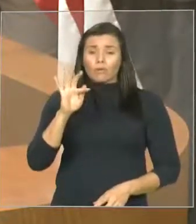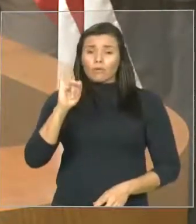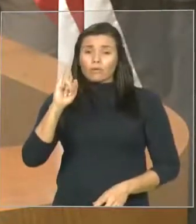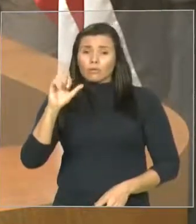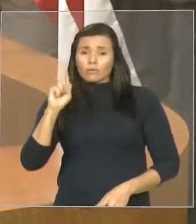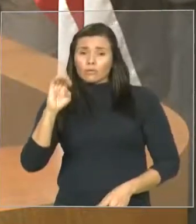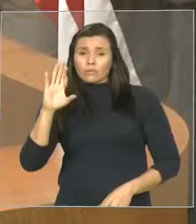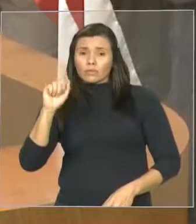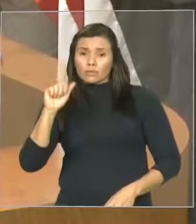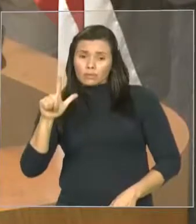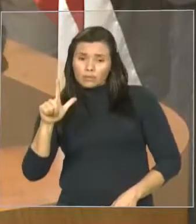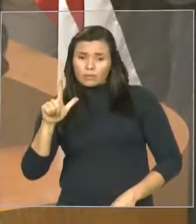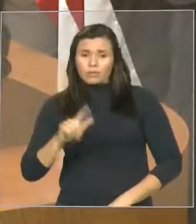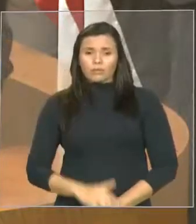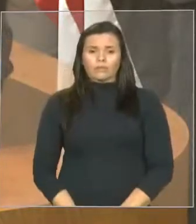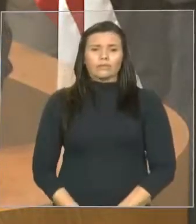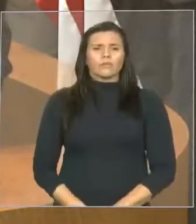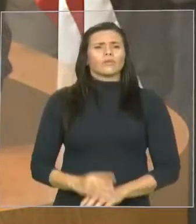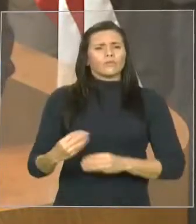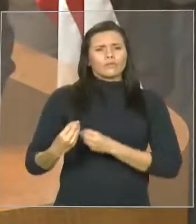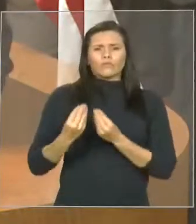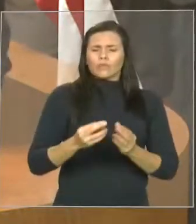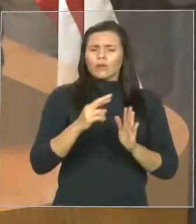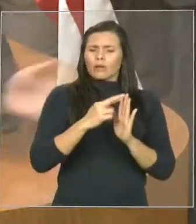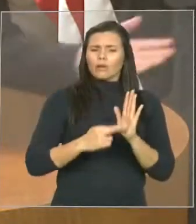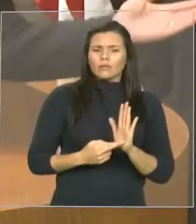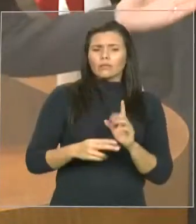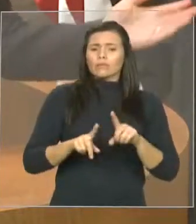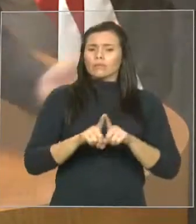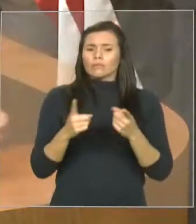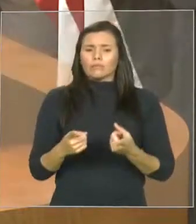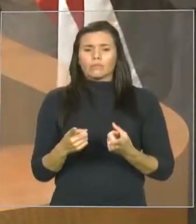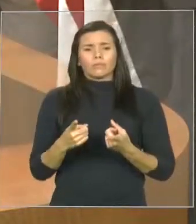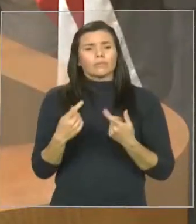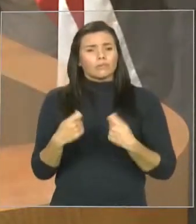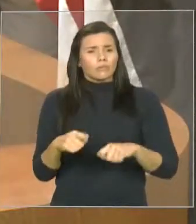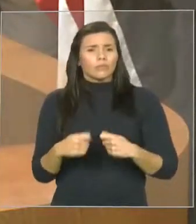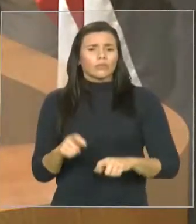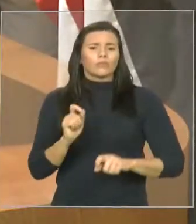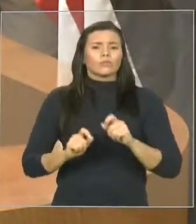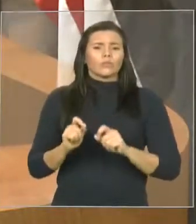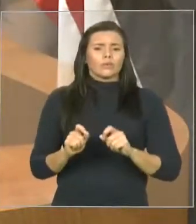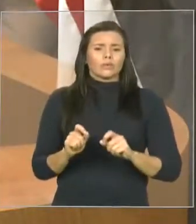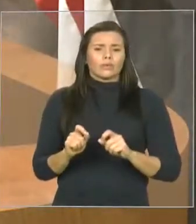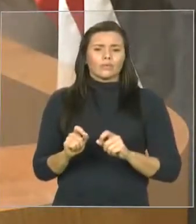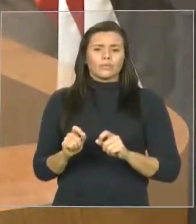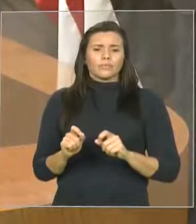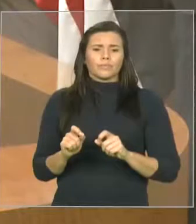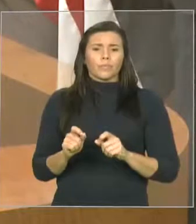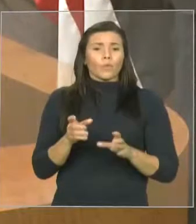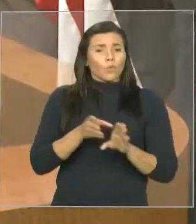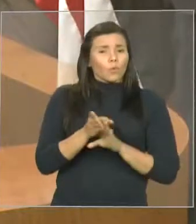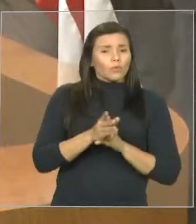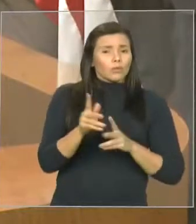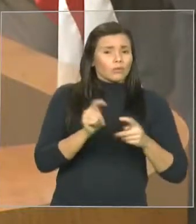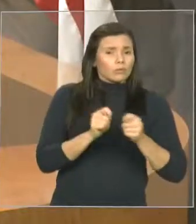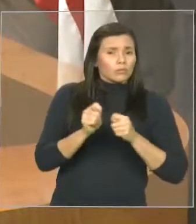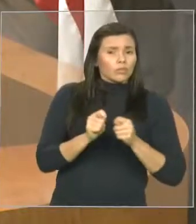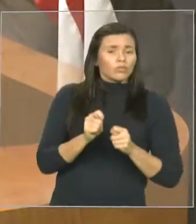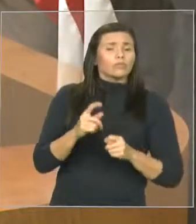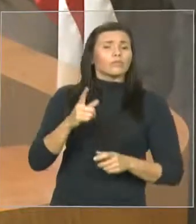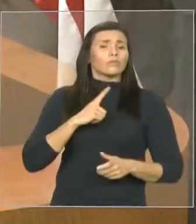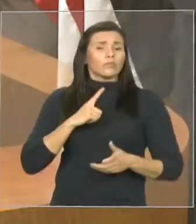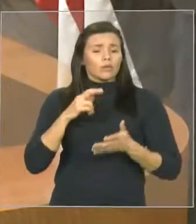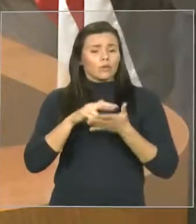parecer, mas desde que tenha prévia aprovação do órgão fiscalizado, que é o Conselho Administrativo. Por outro lado, deputada Graça